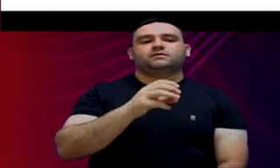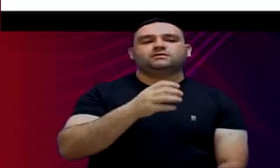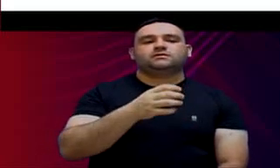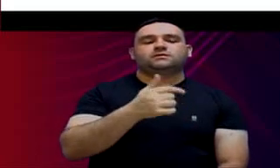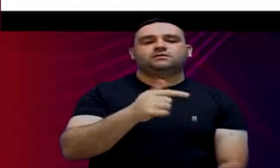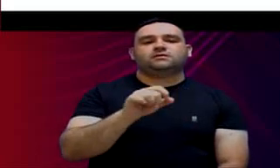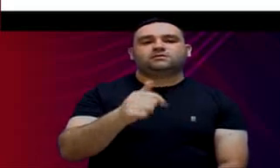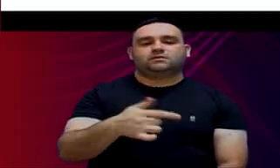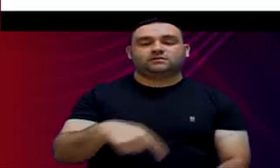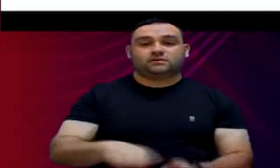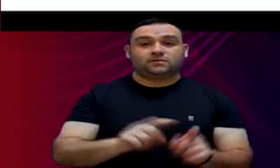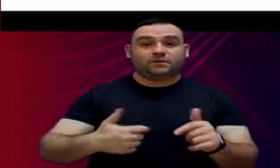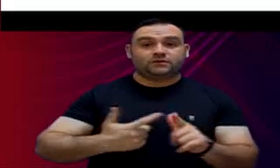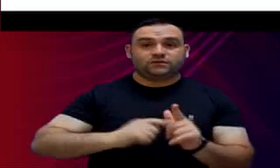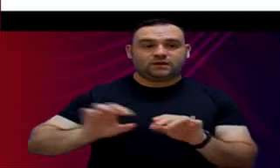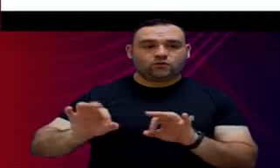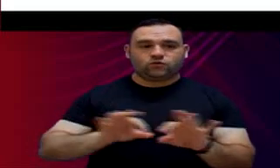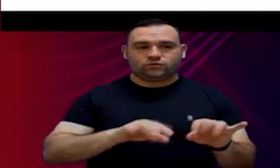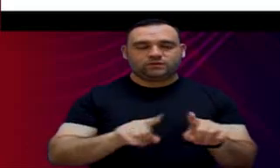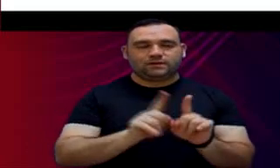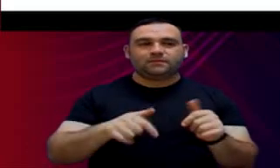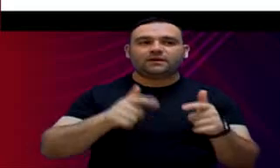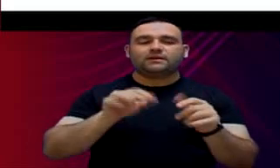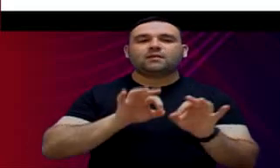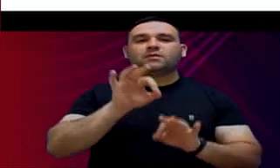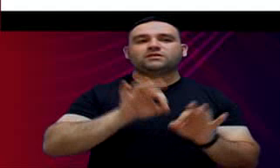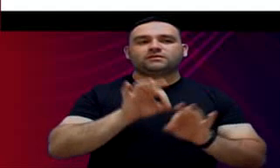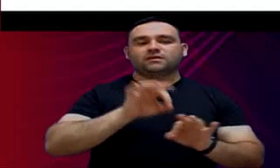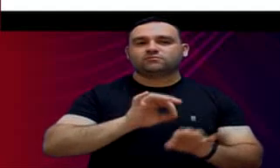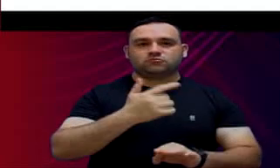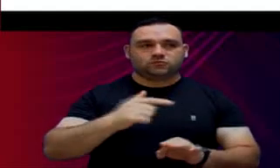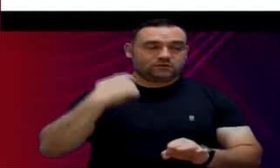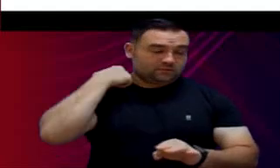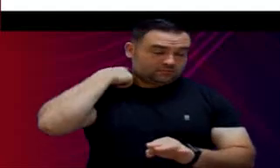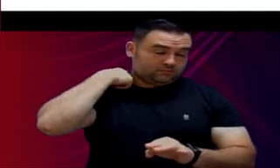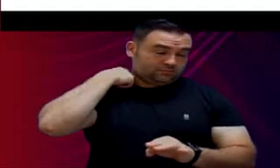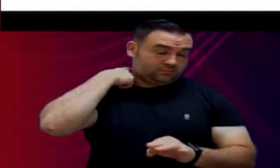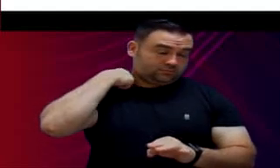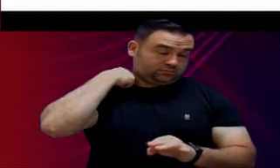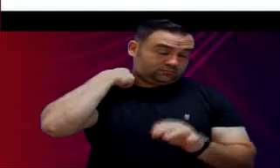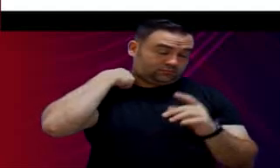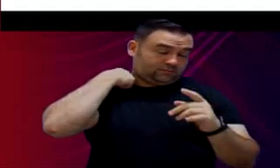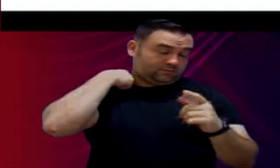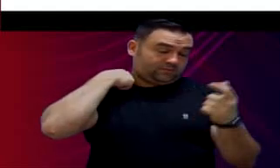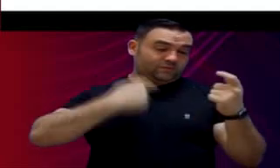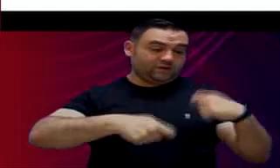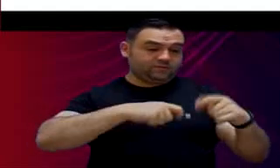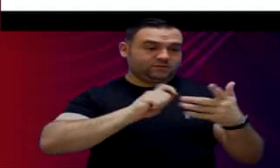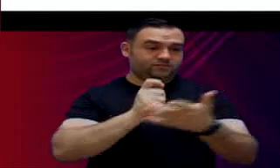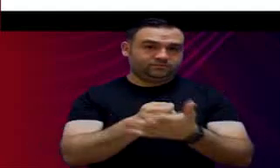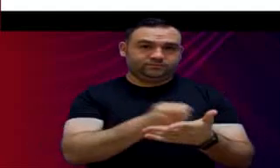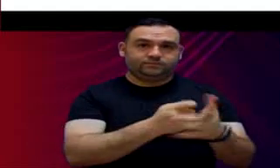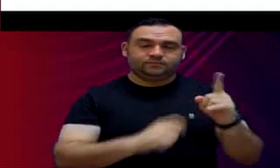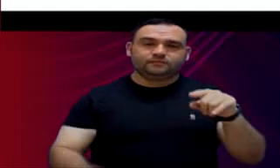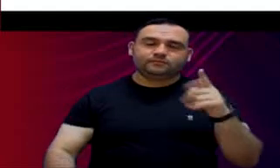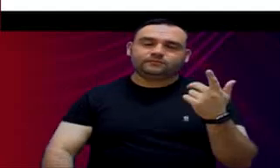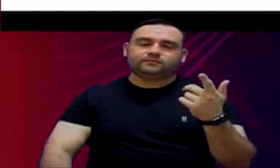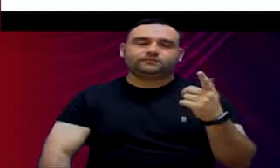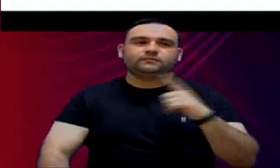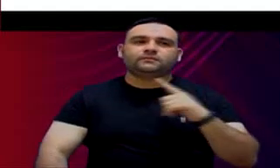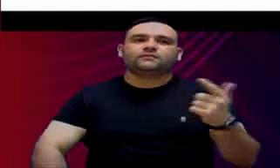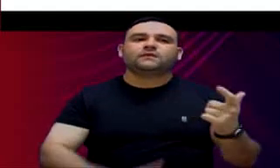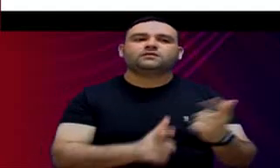também despesa de caráter continuado a unidade de medida e metafísica não há custei administrativo são as